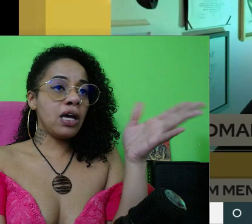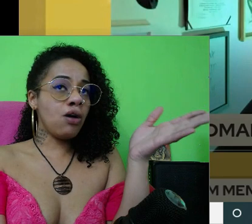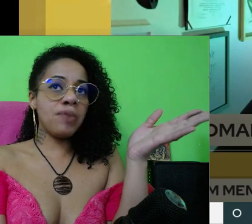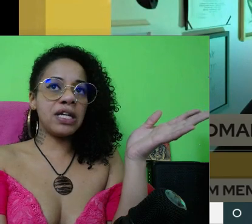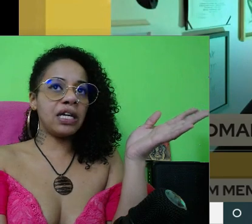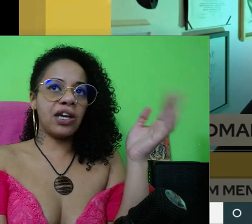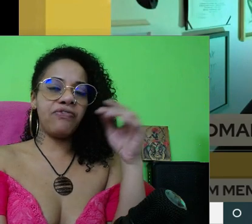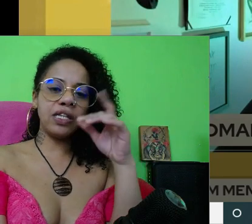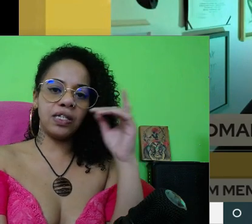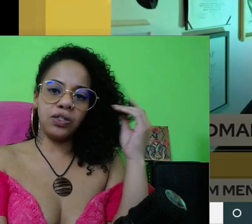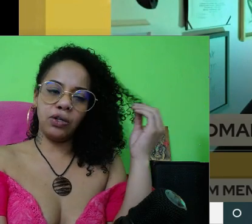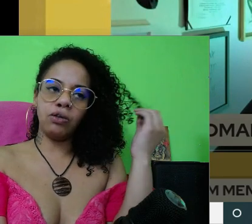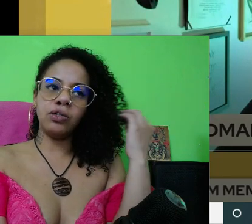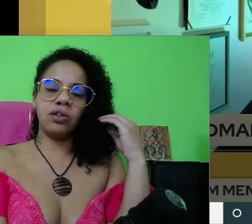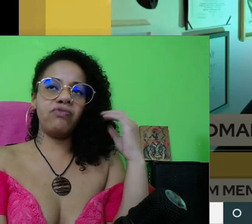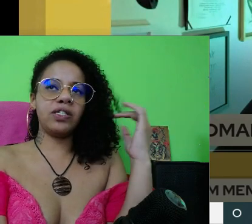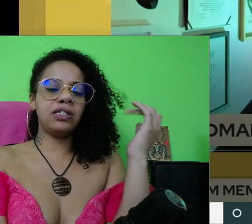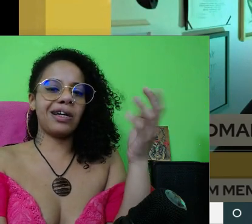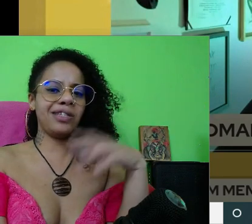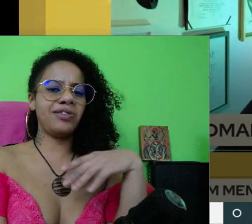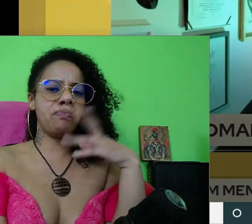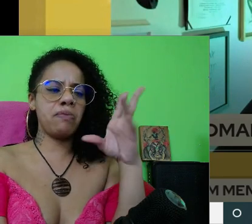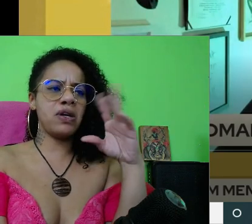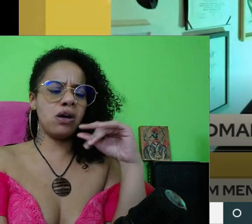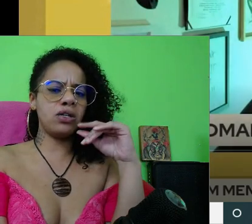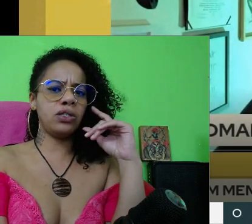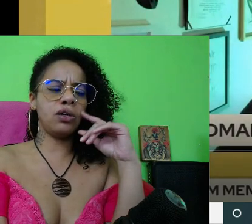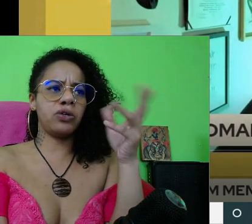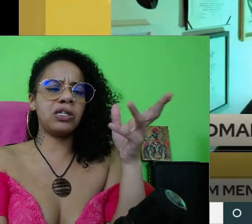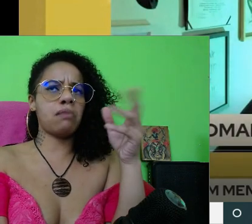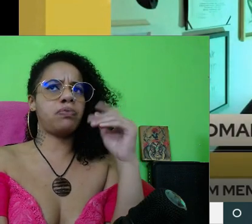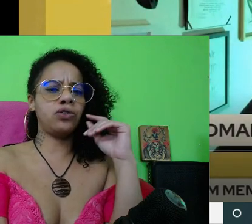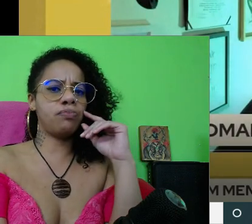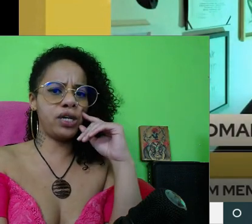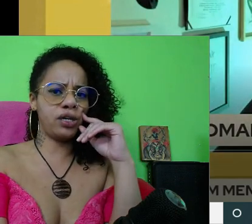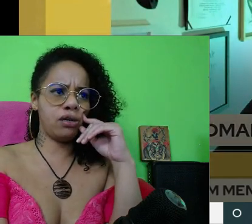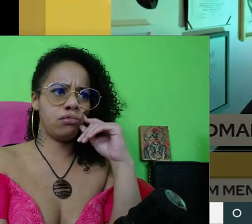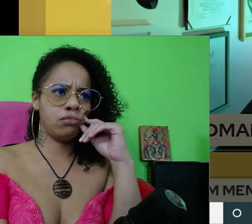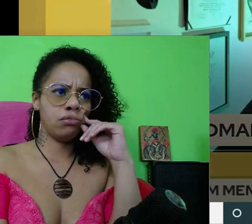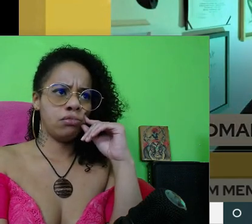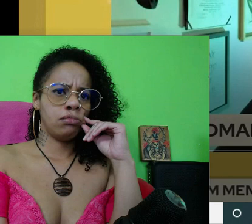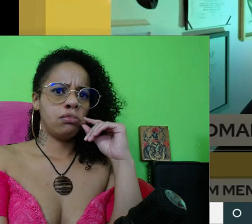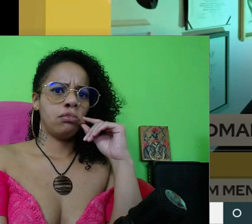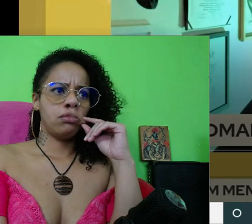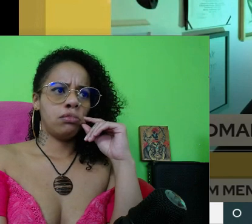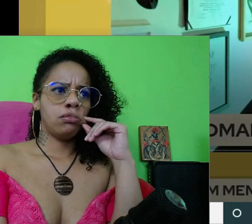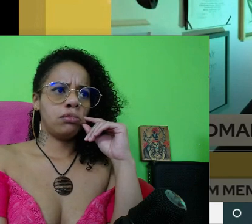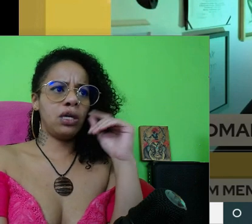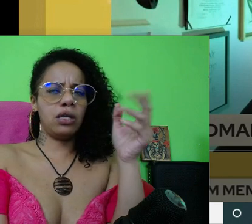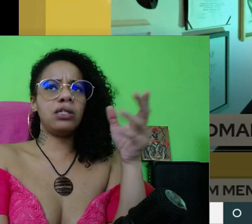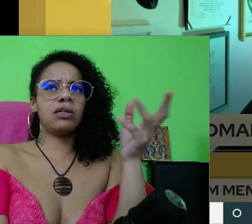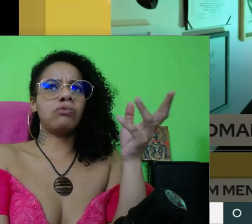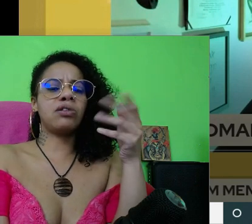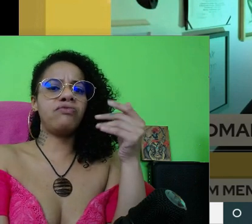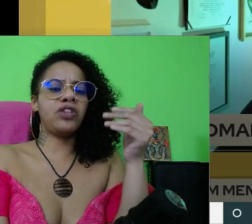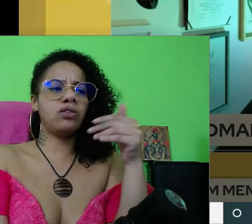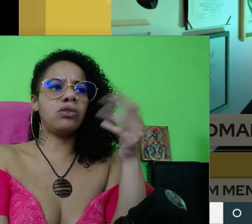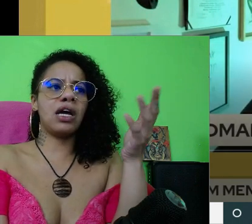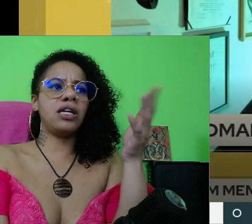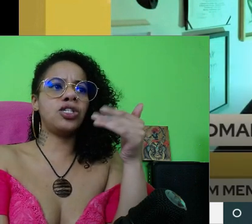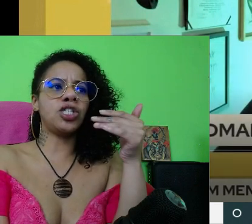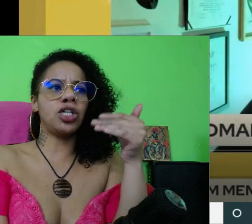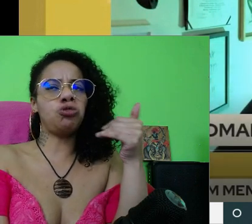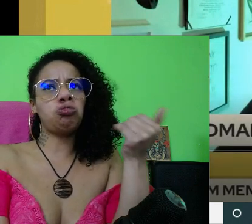não mas ninguém faz isso inclusive esses canais são bem menores que por exemplo a soberana e estão